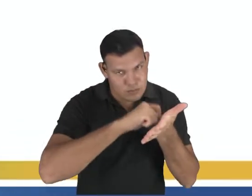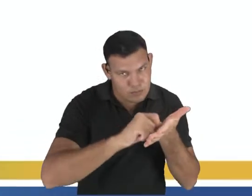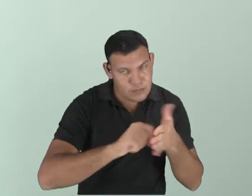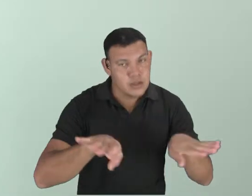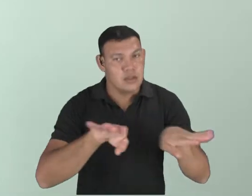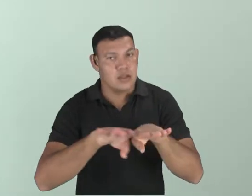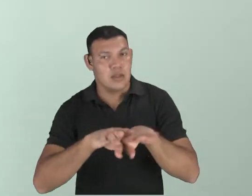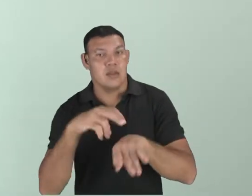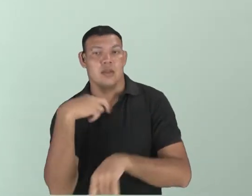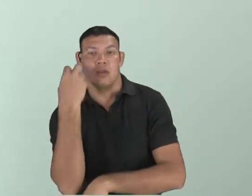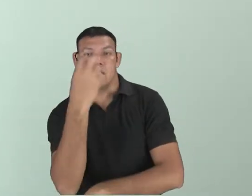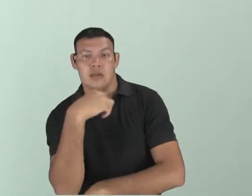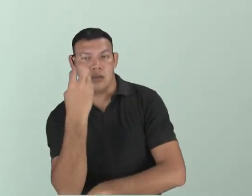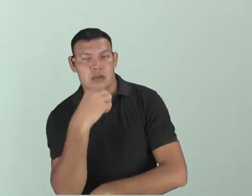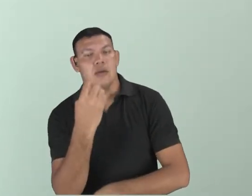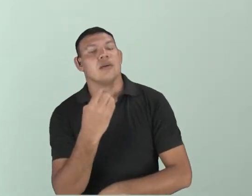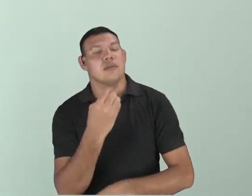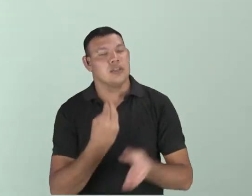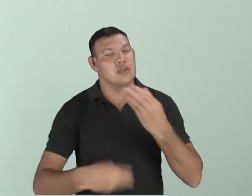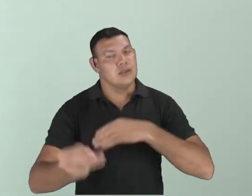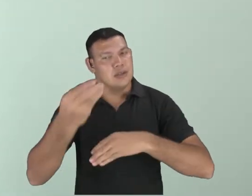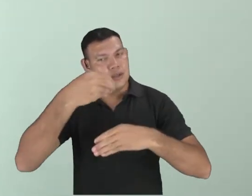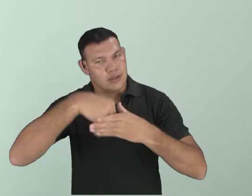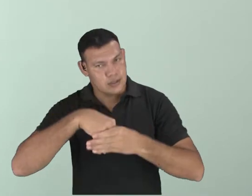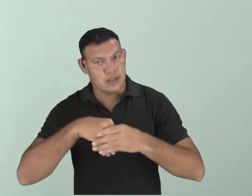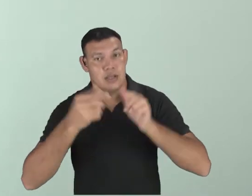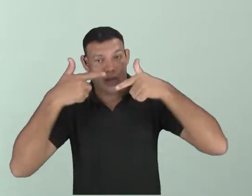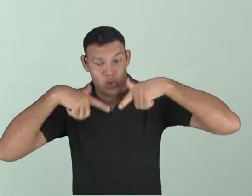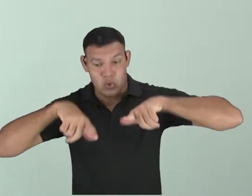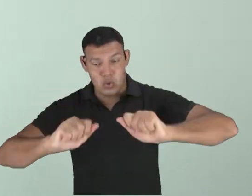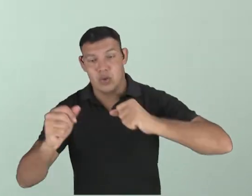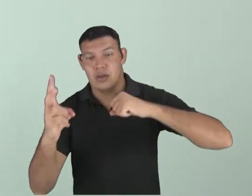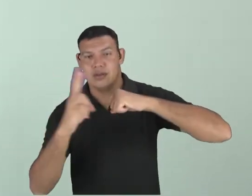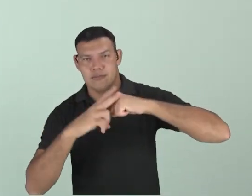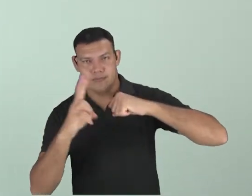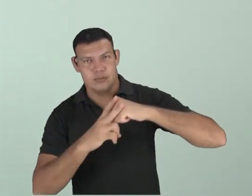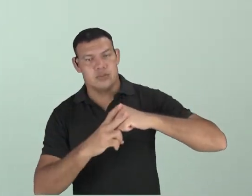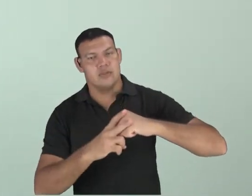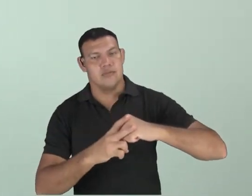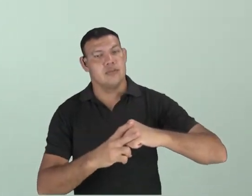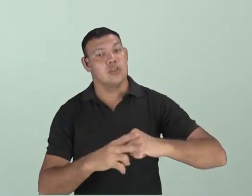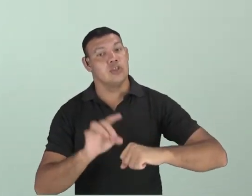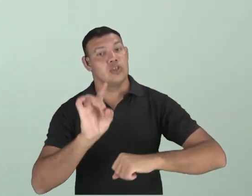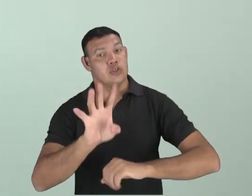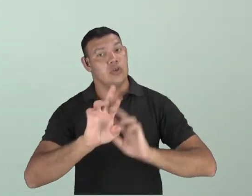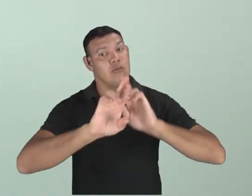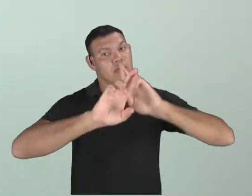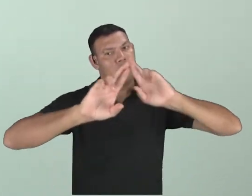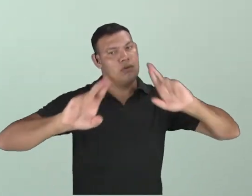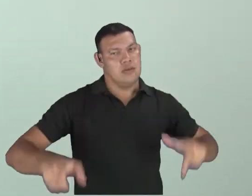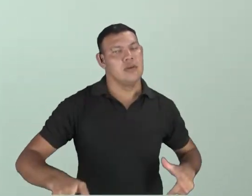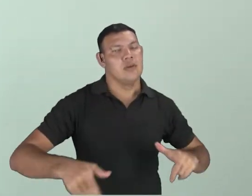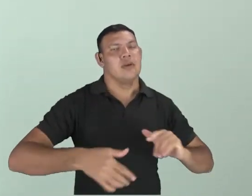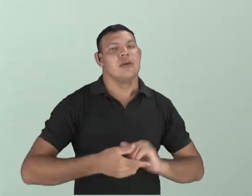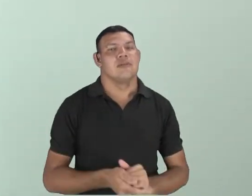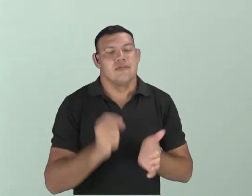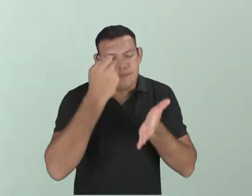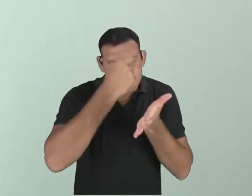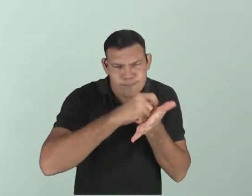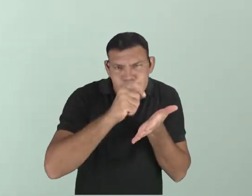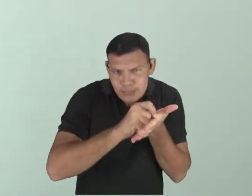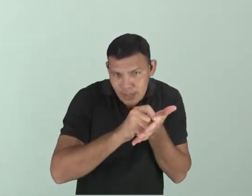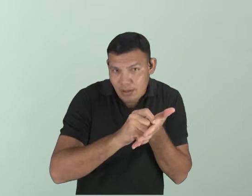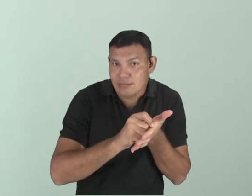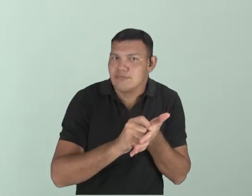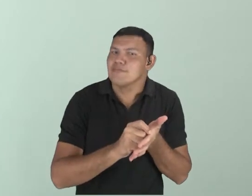oral, elas fazem parte da linguagem verbal, porém, elas têm recursos diferentes, ok? Anotou isso